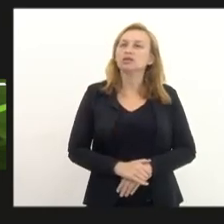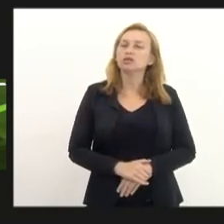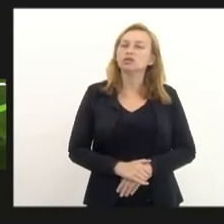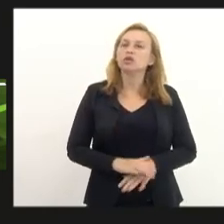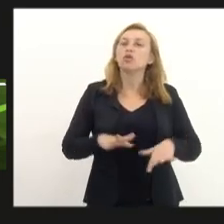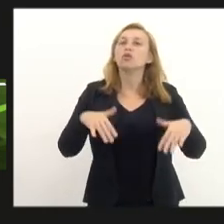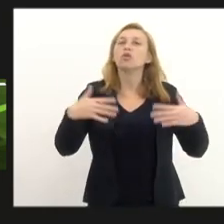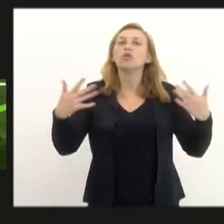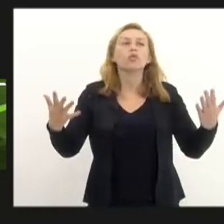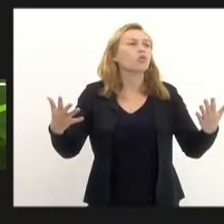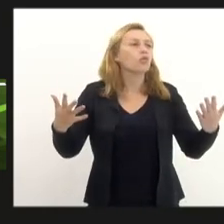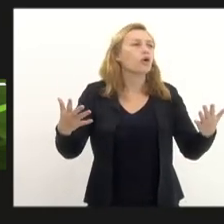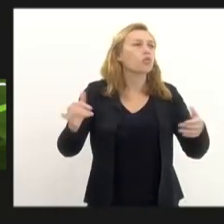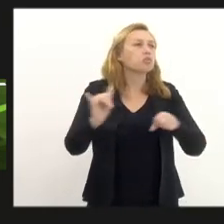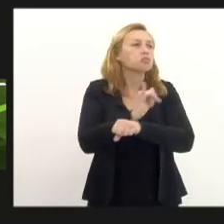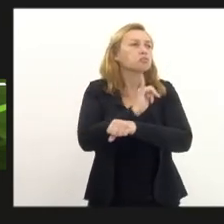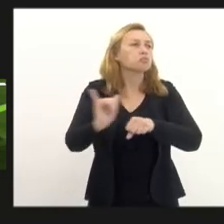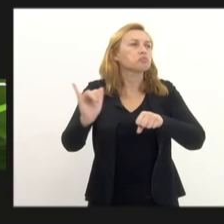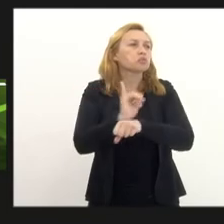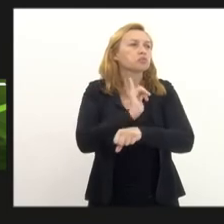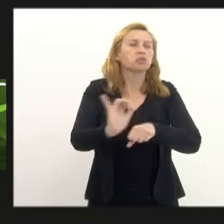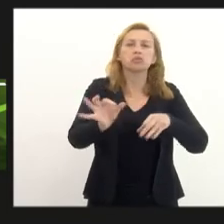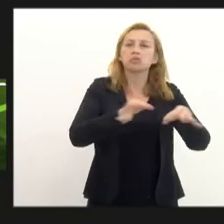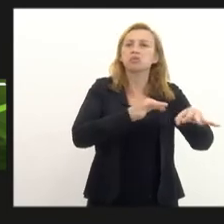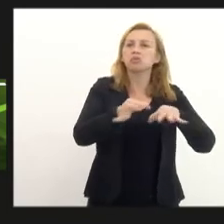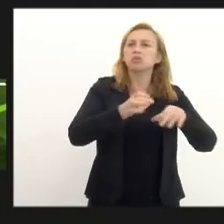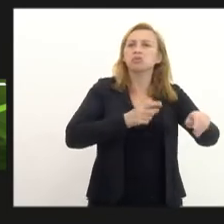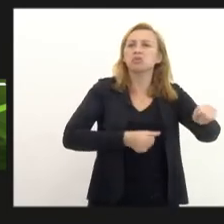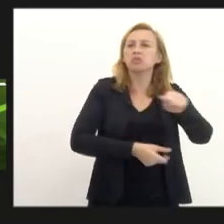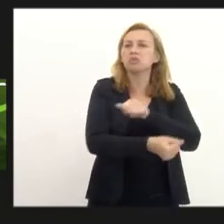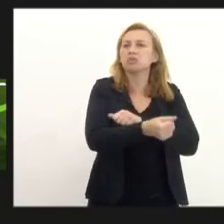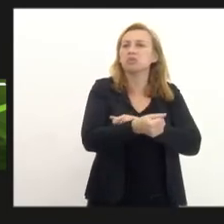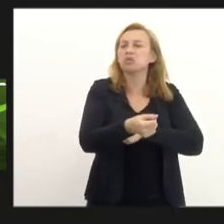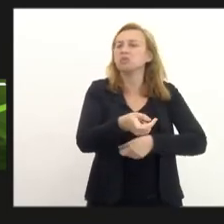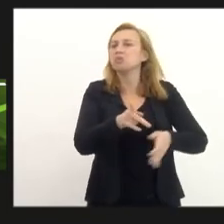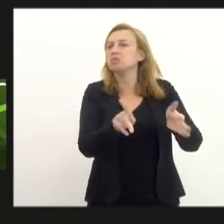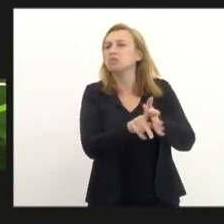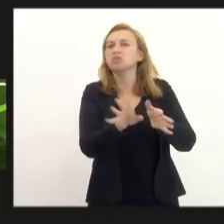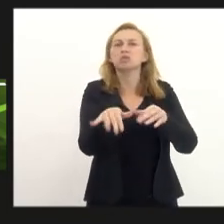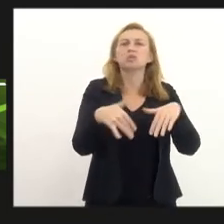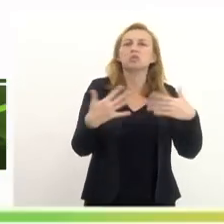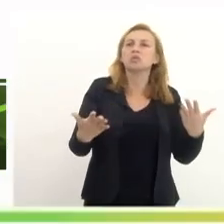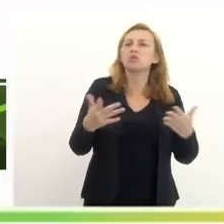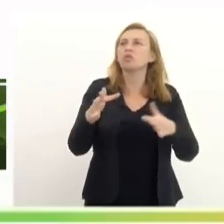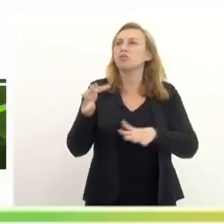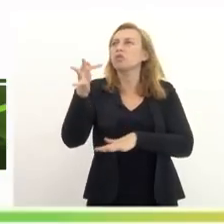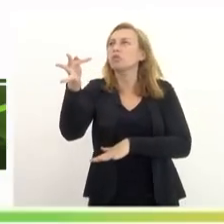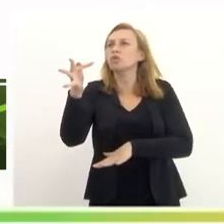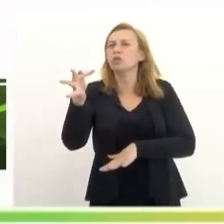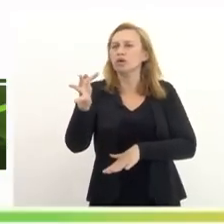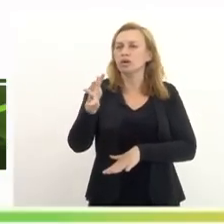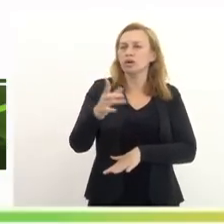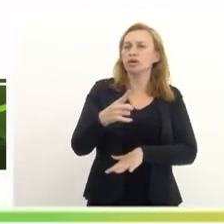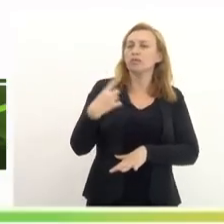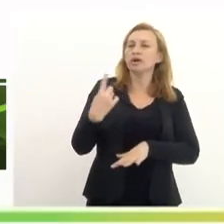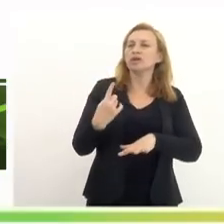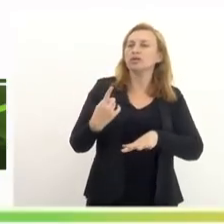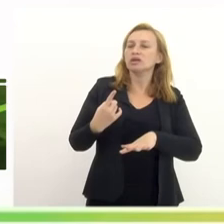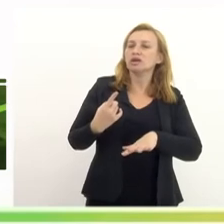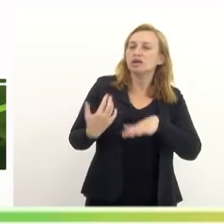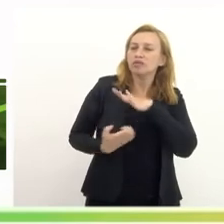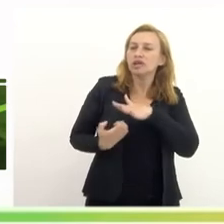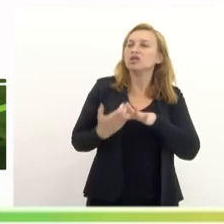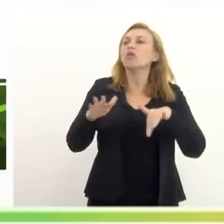qual é esse planejamento, não é, de investimentos e projetos futuros pela empresa,